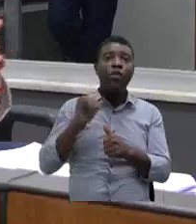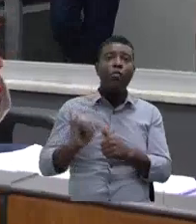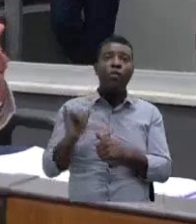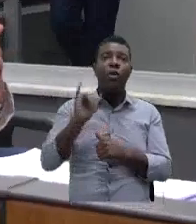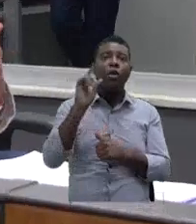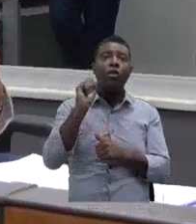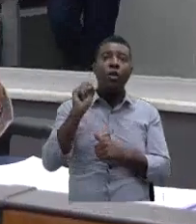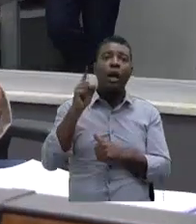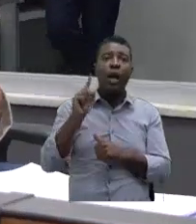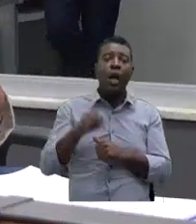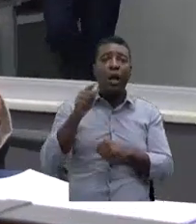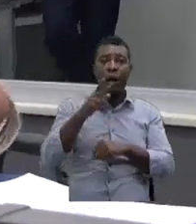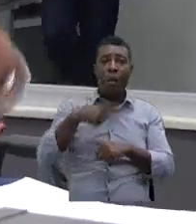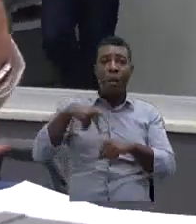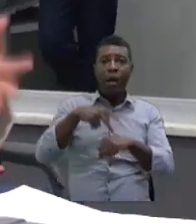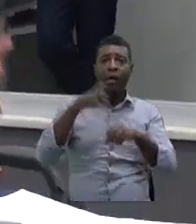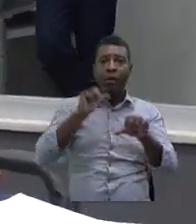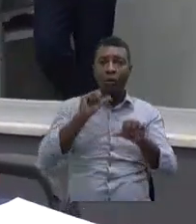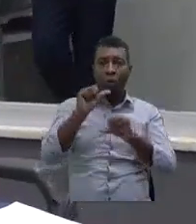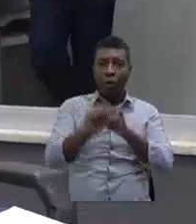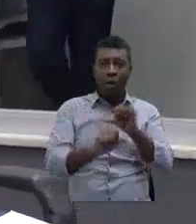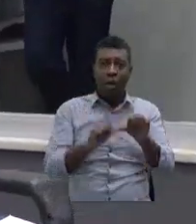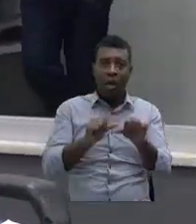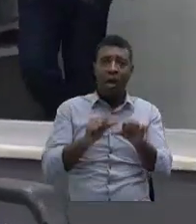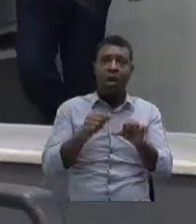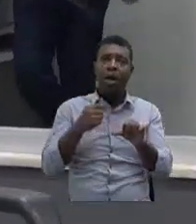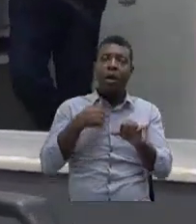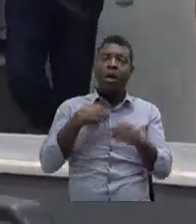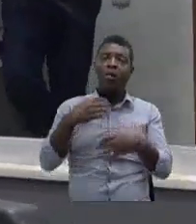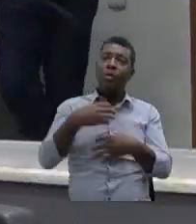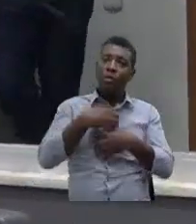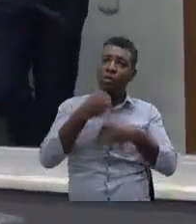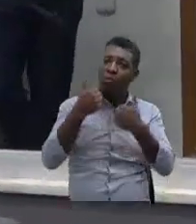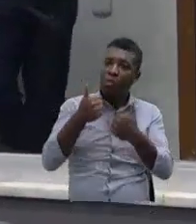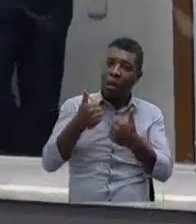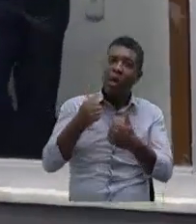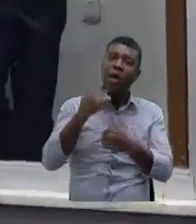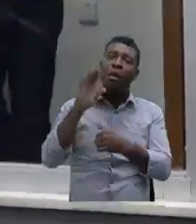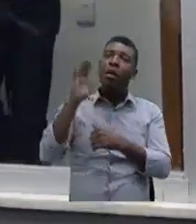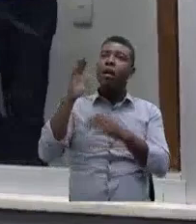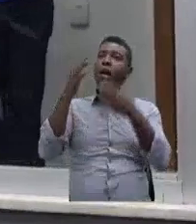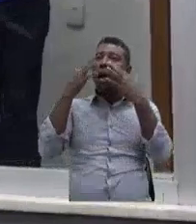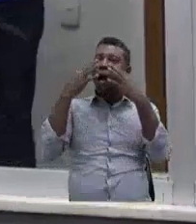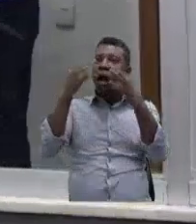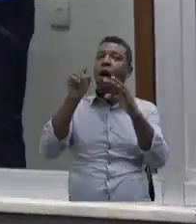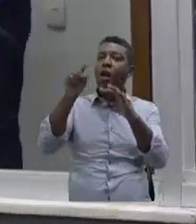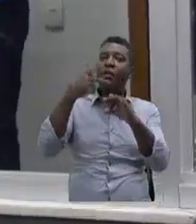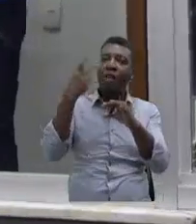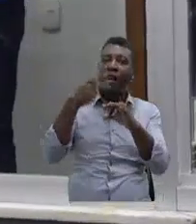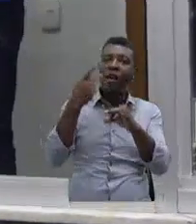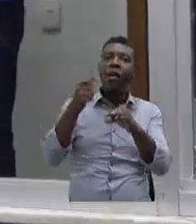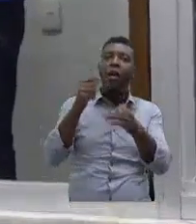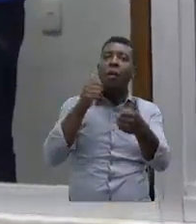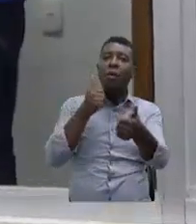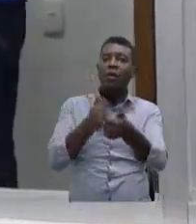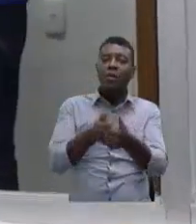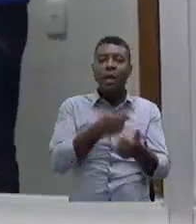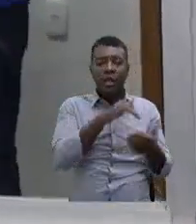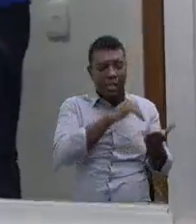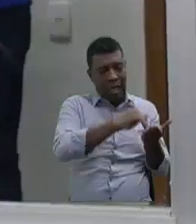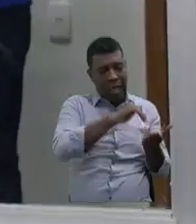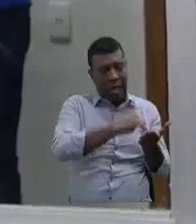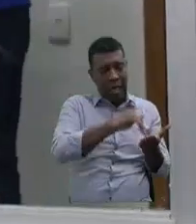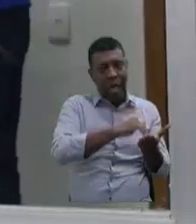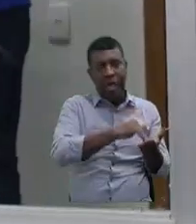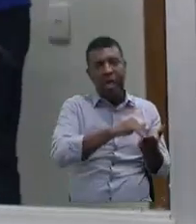mudança do país, Fiquei muito satisfeita por ouvir o senhor falar sobre a proximidade que a Secretaria de Estado de Cultura tem tido com o Ministério